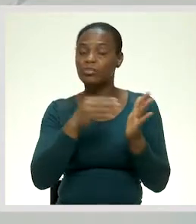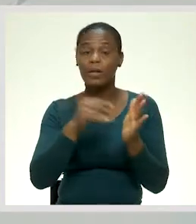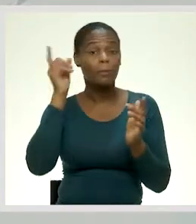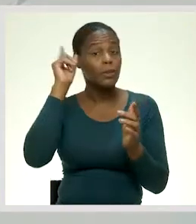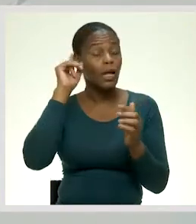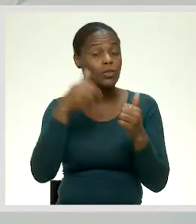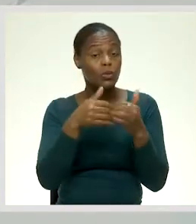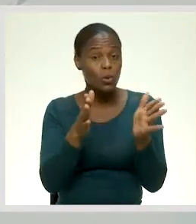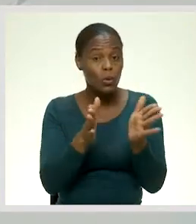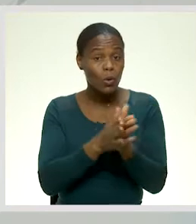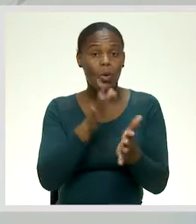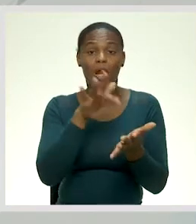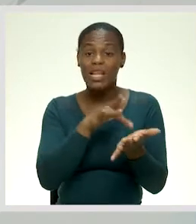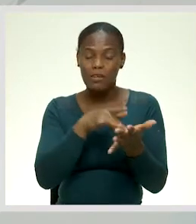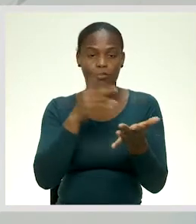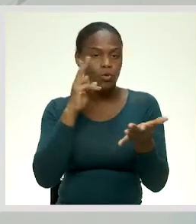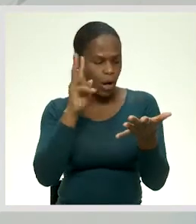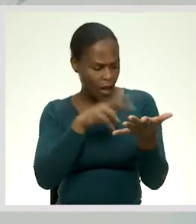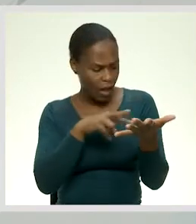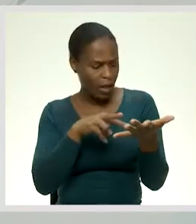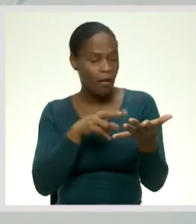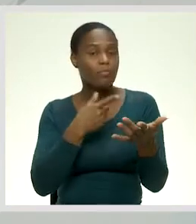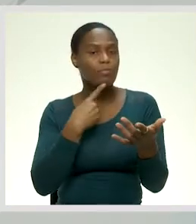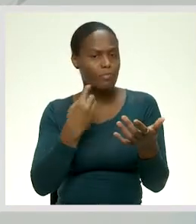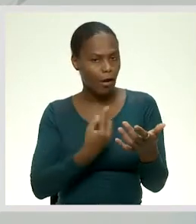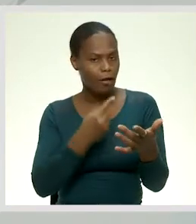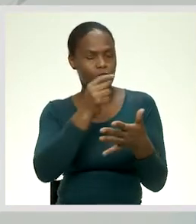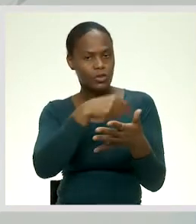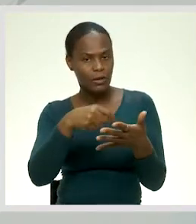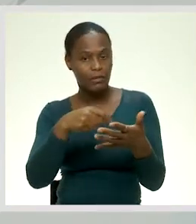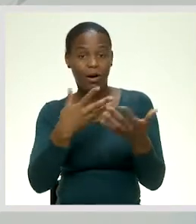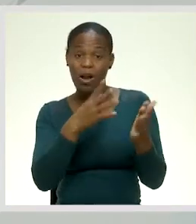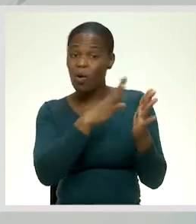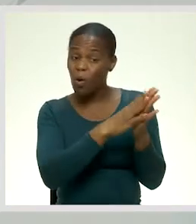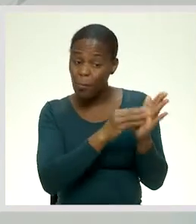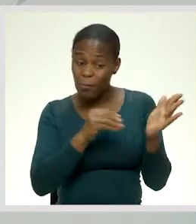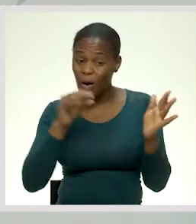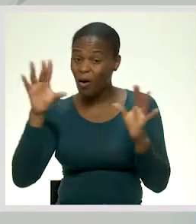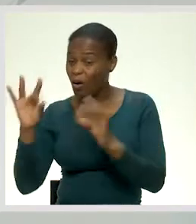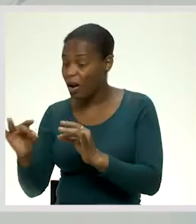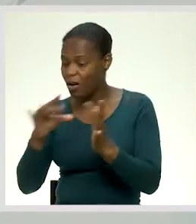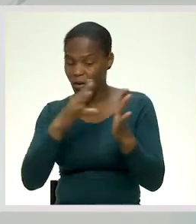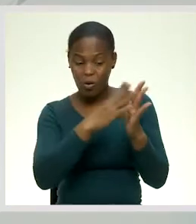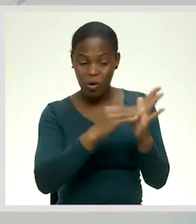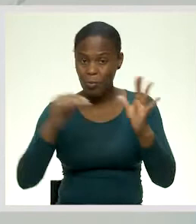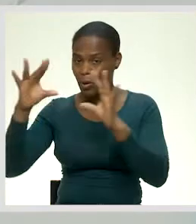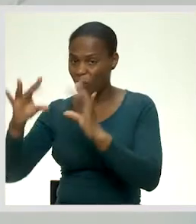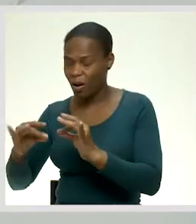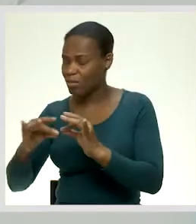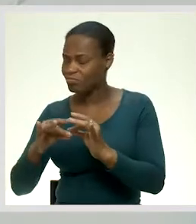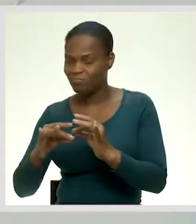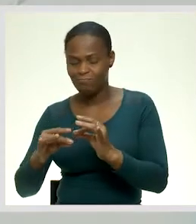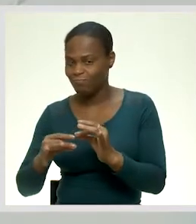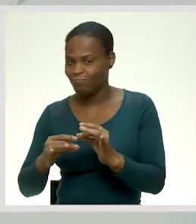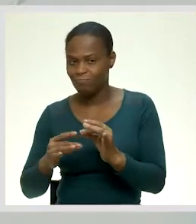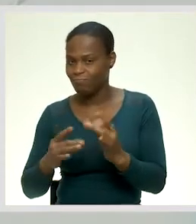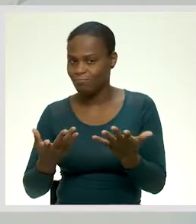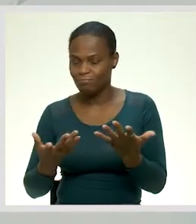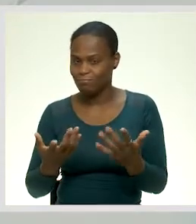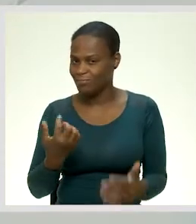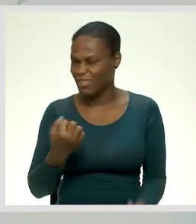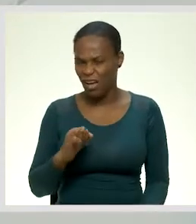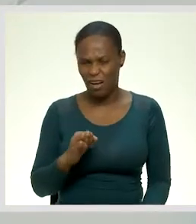consultadas. Agora, copiar, colar, já não é uma boa